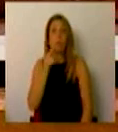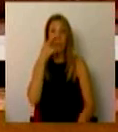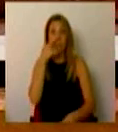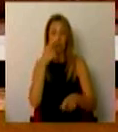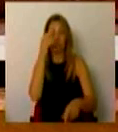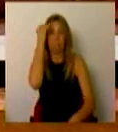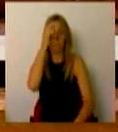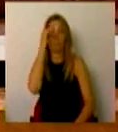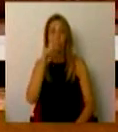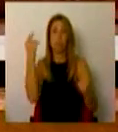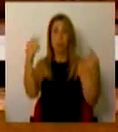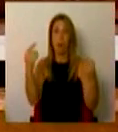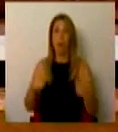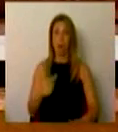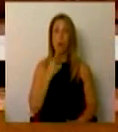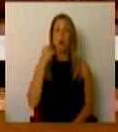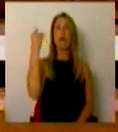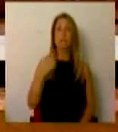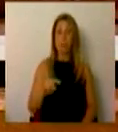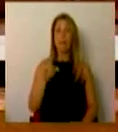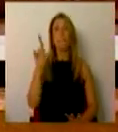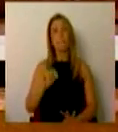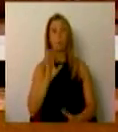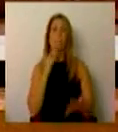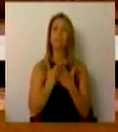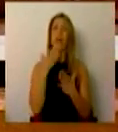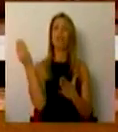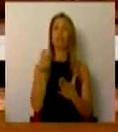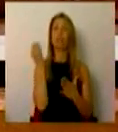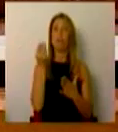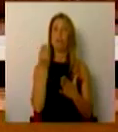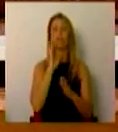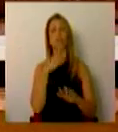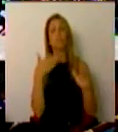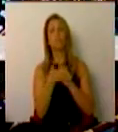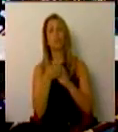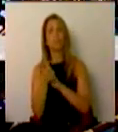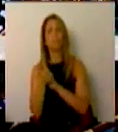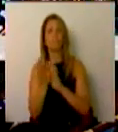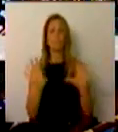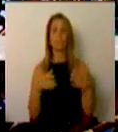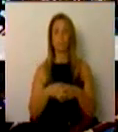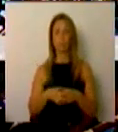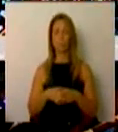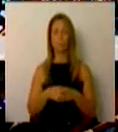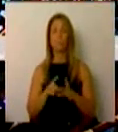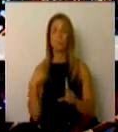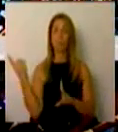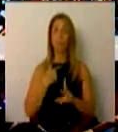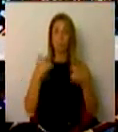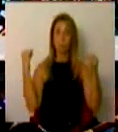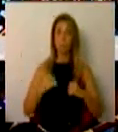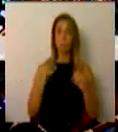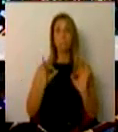muitas, e permitam o rejuvenescimento da classe. Todos concordaremos que este é